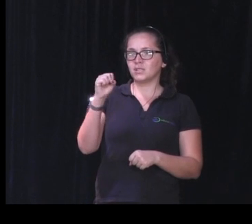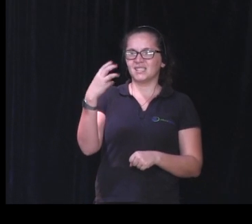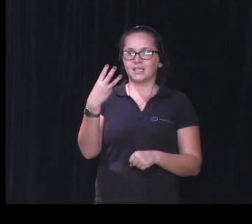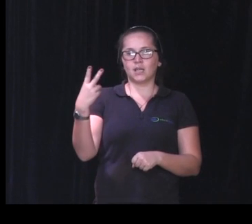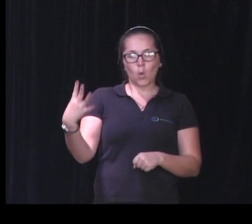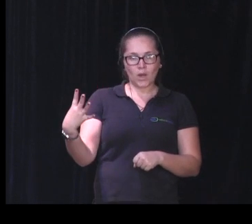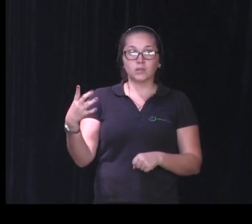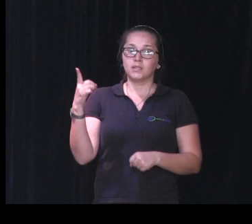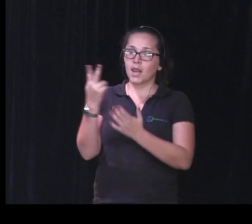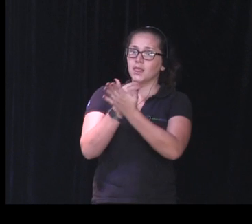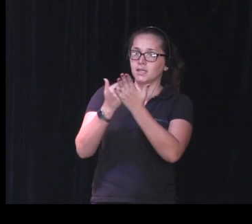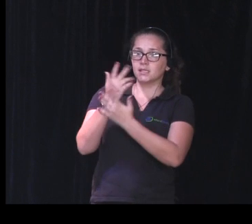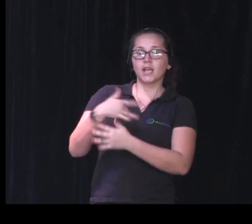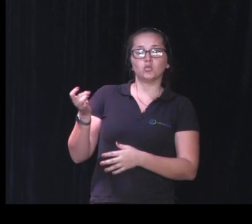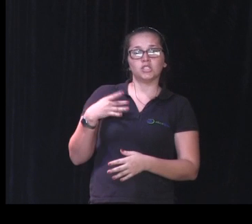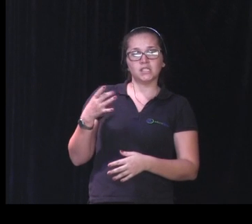também.